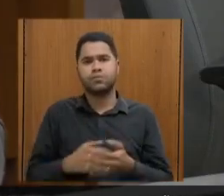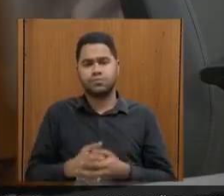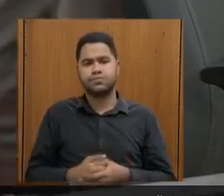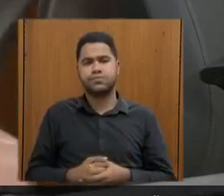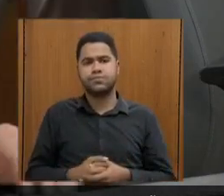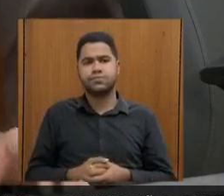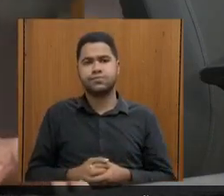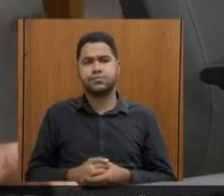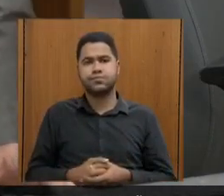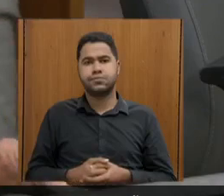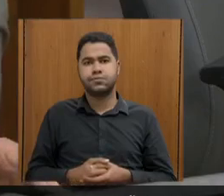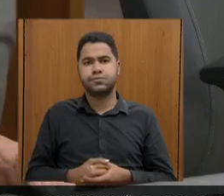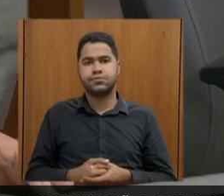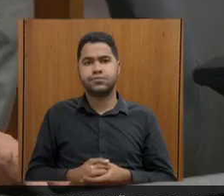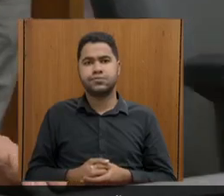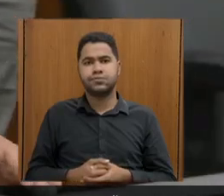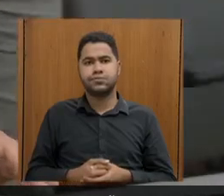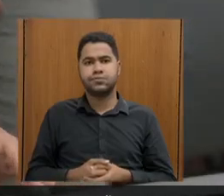fazer